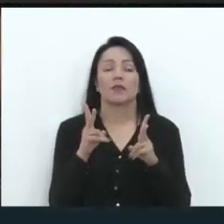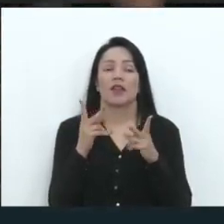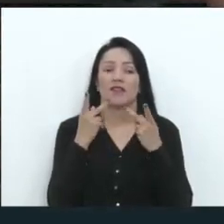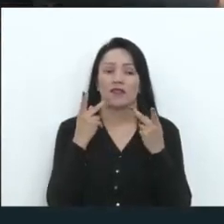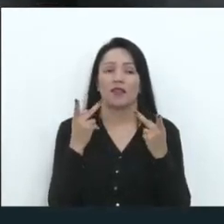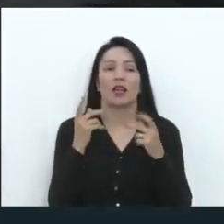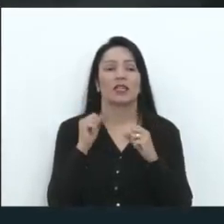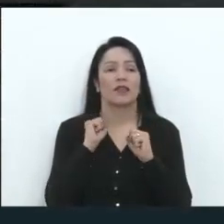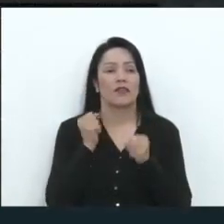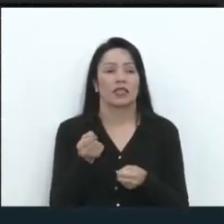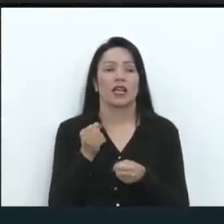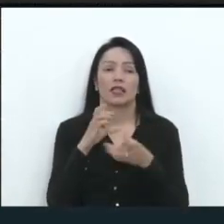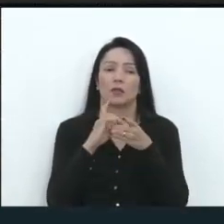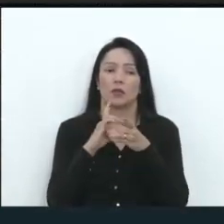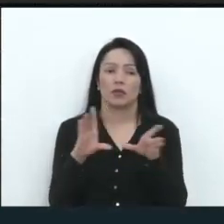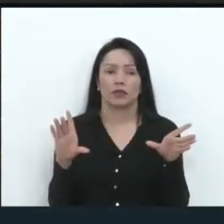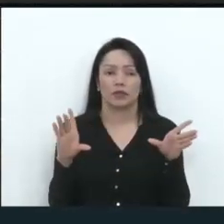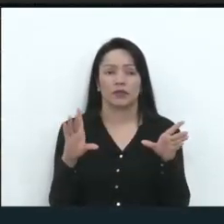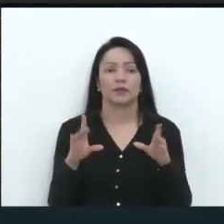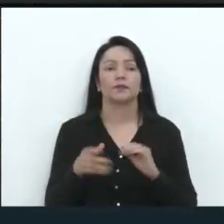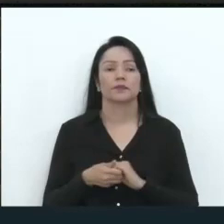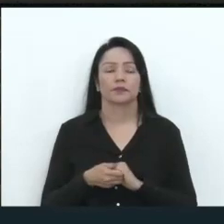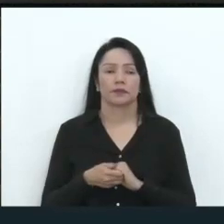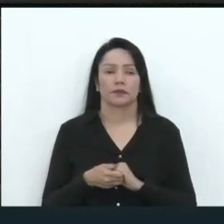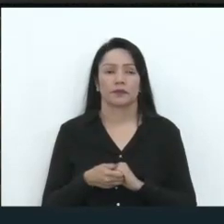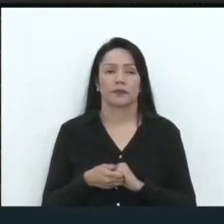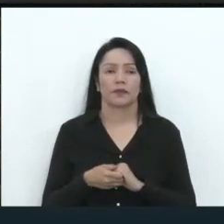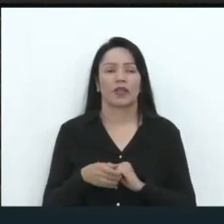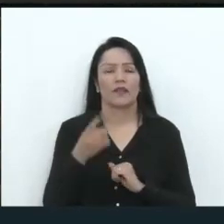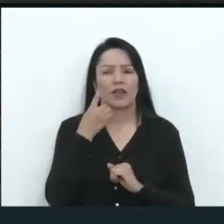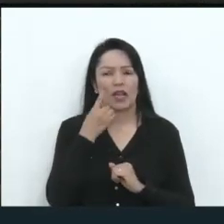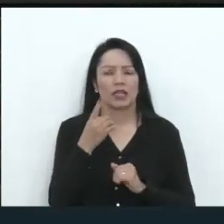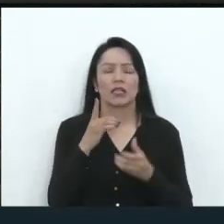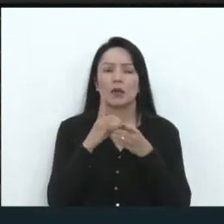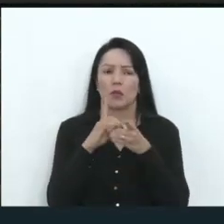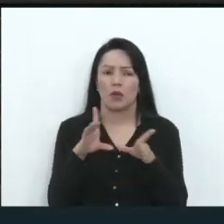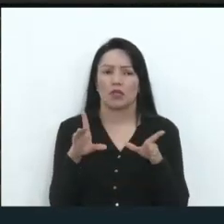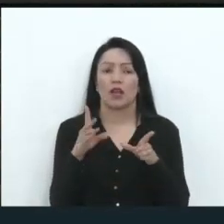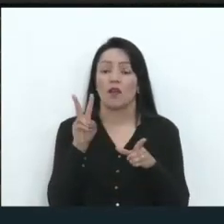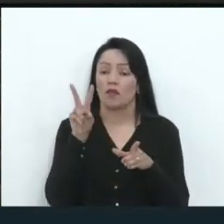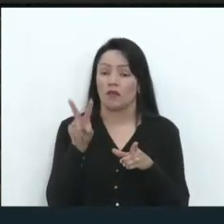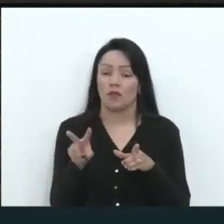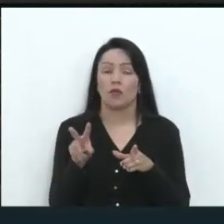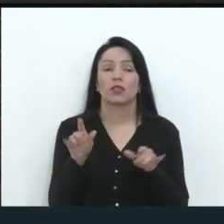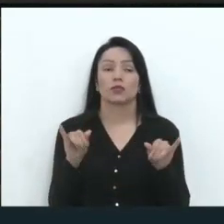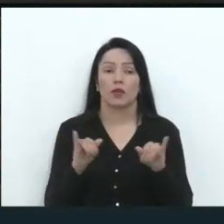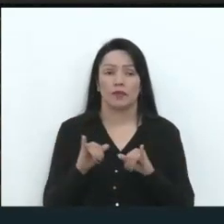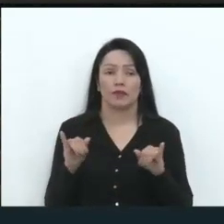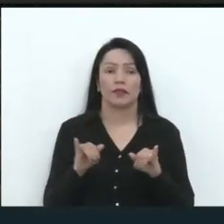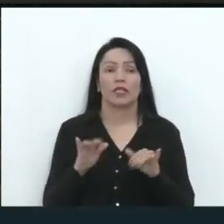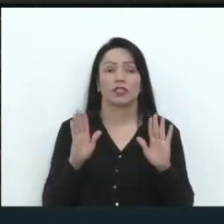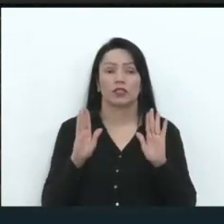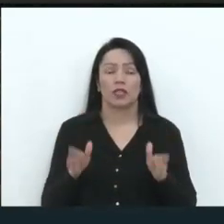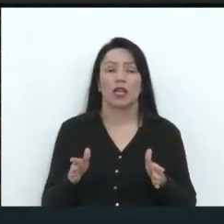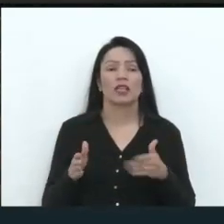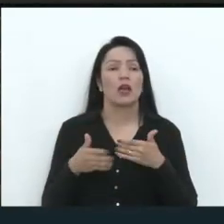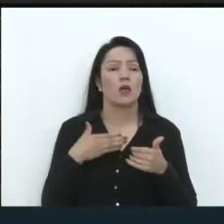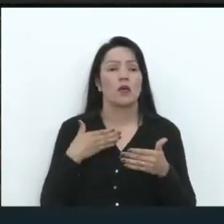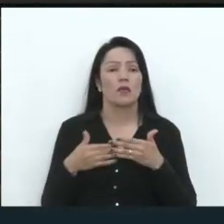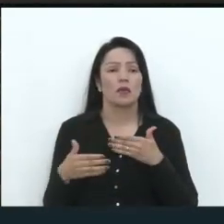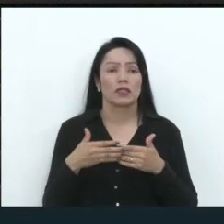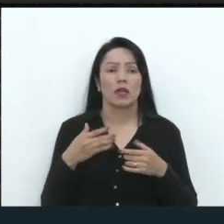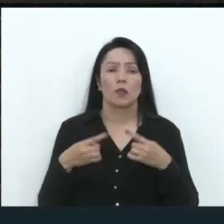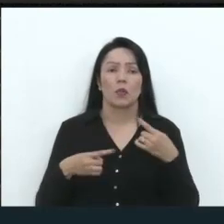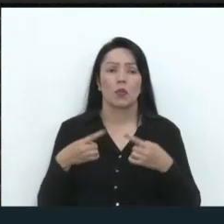né? Tendo a democracia, a gente já viu uma pessoa sofrer, né? Então, é independente de questão política,